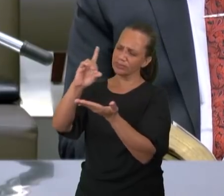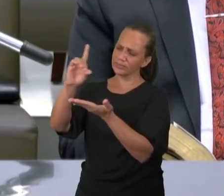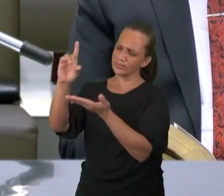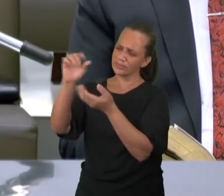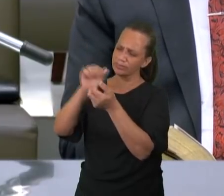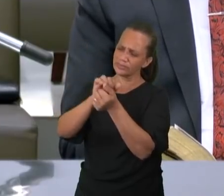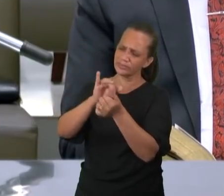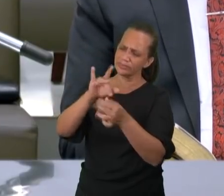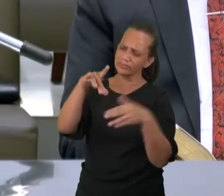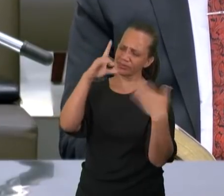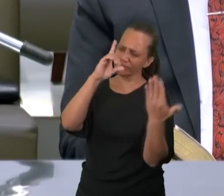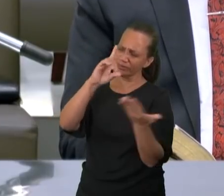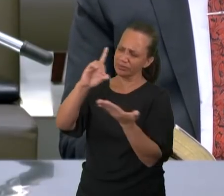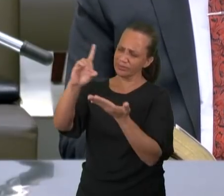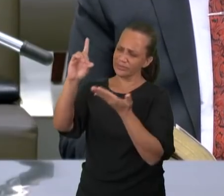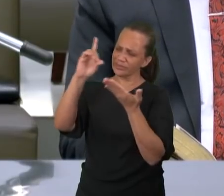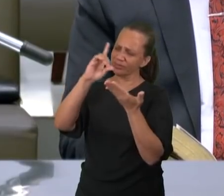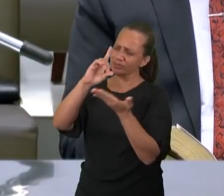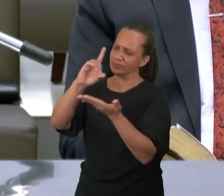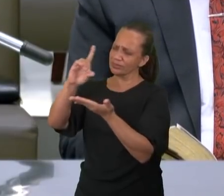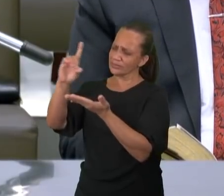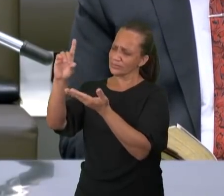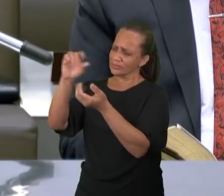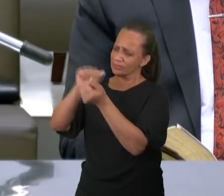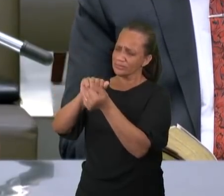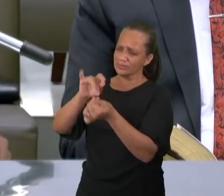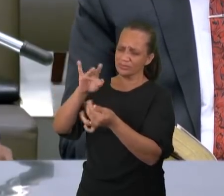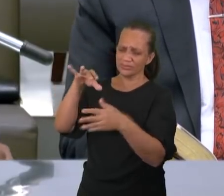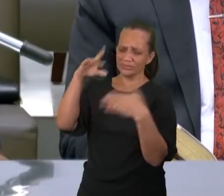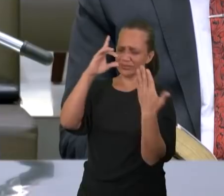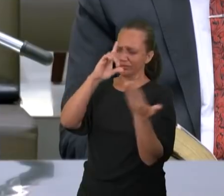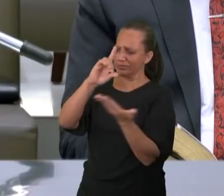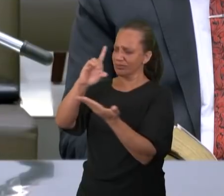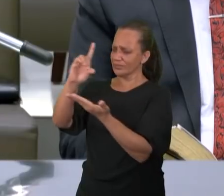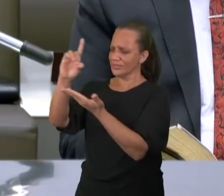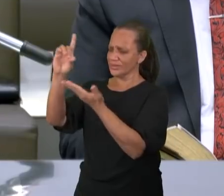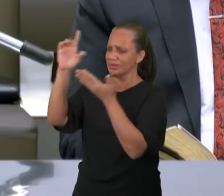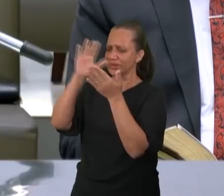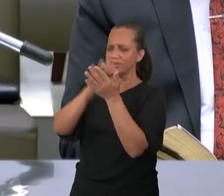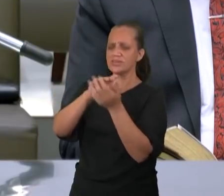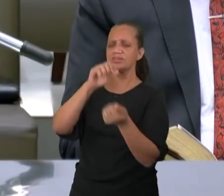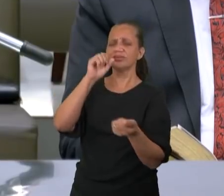Glória a Deus. Glória a Deus.